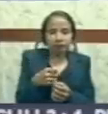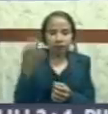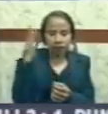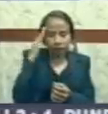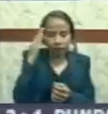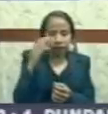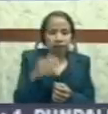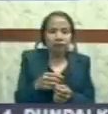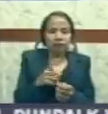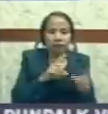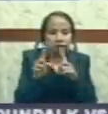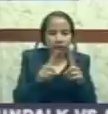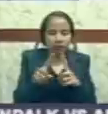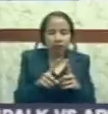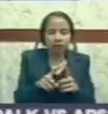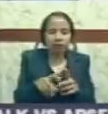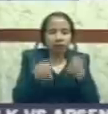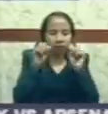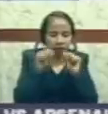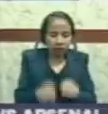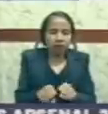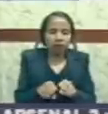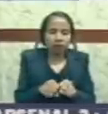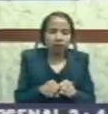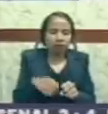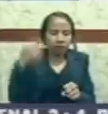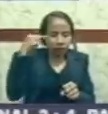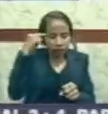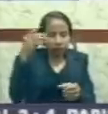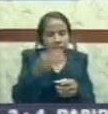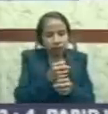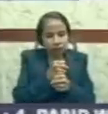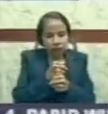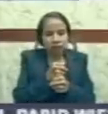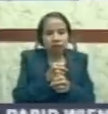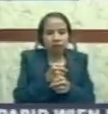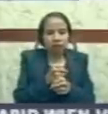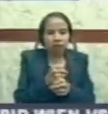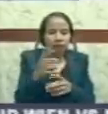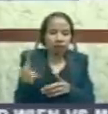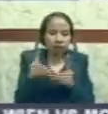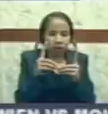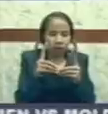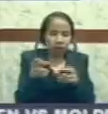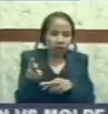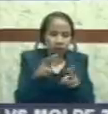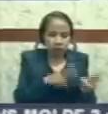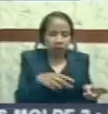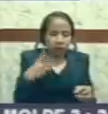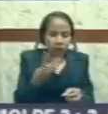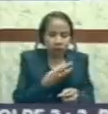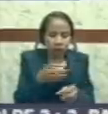inatoba, né, se consegue unir, né, governo Simo, pronto, a mim mesmo